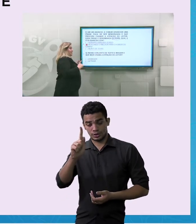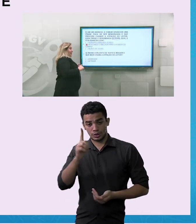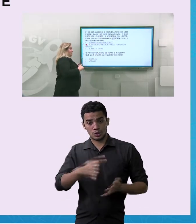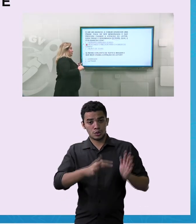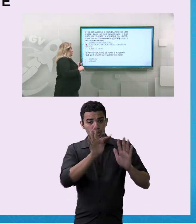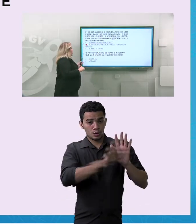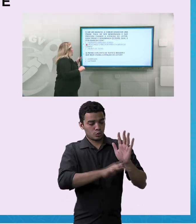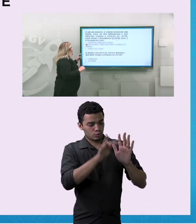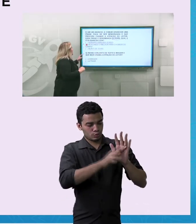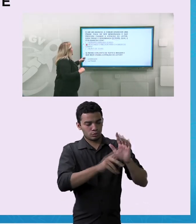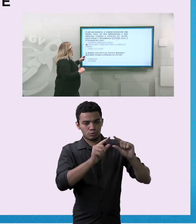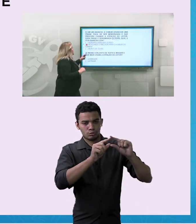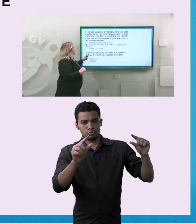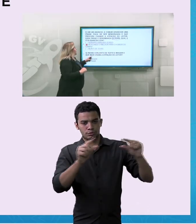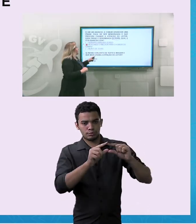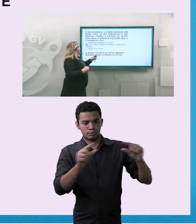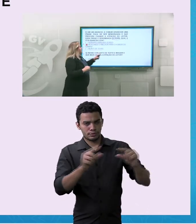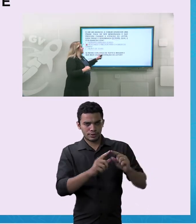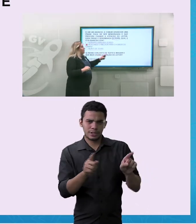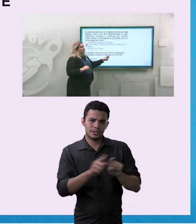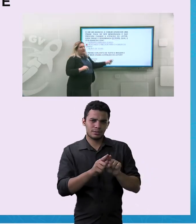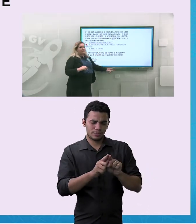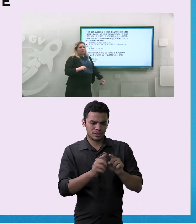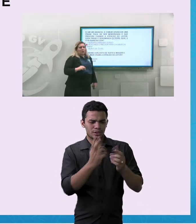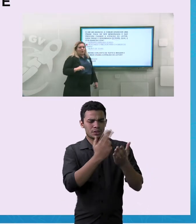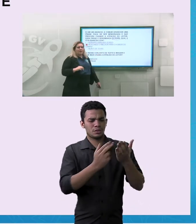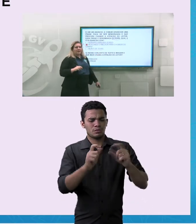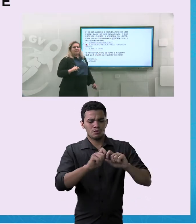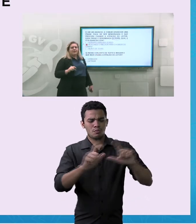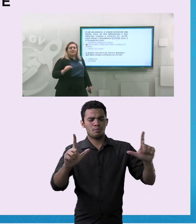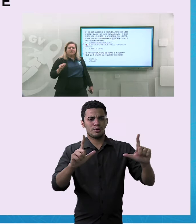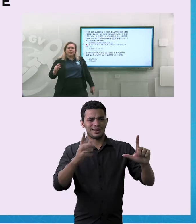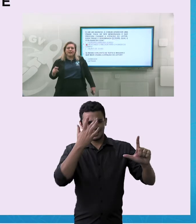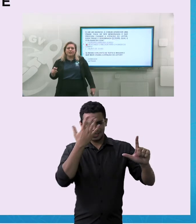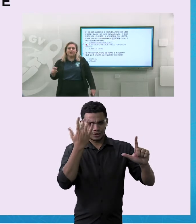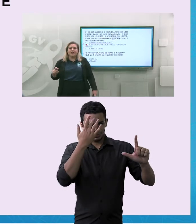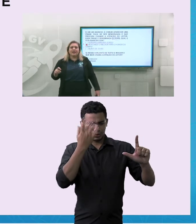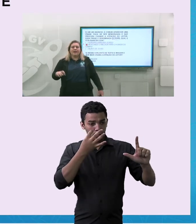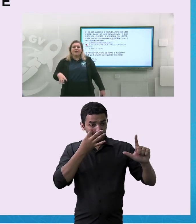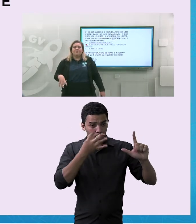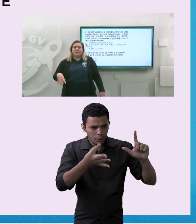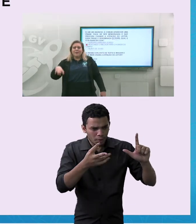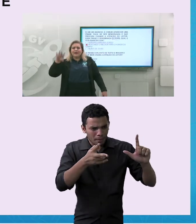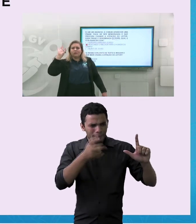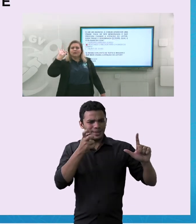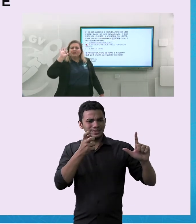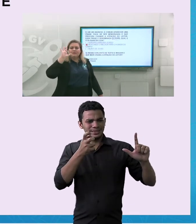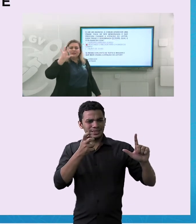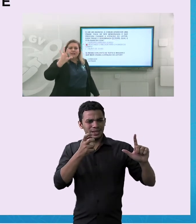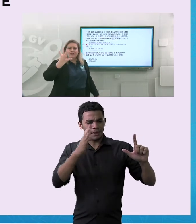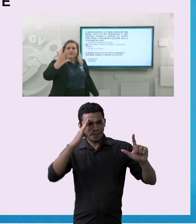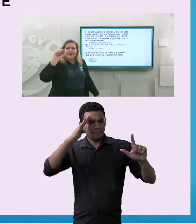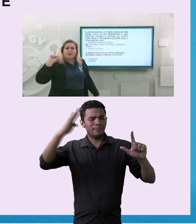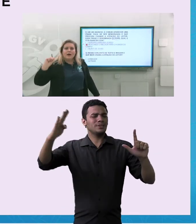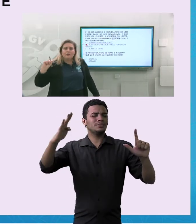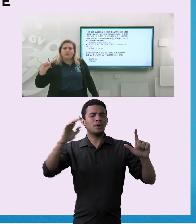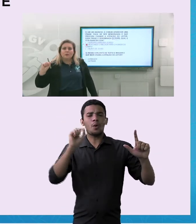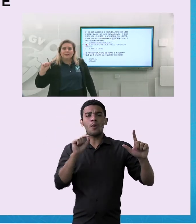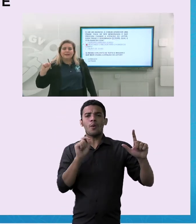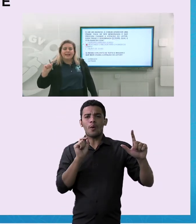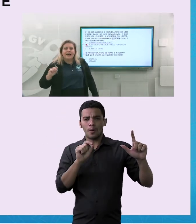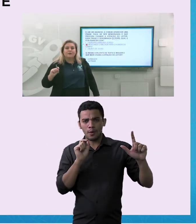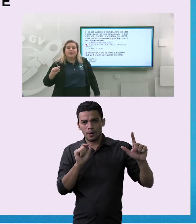e imagem, o que mais chama a atenção do leitor? E aí, gente? Primeira coisa que vocês veem em um